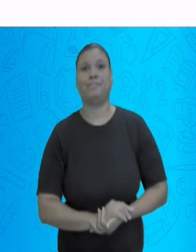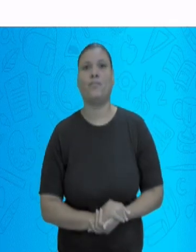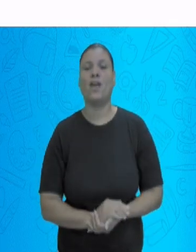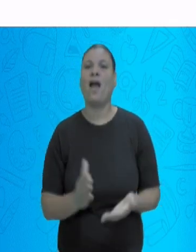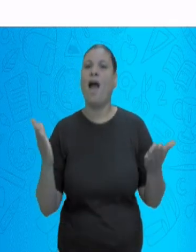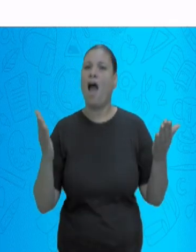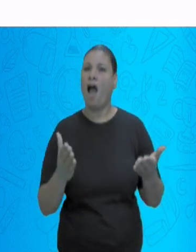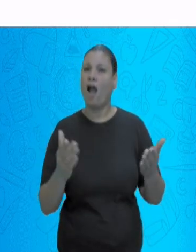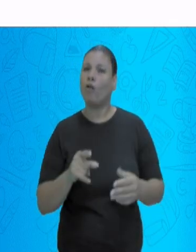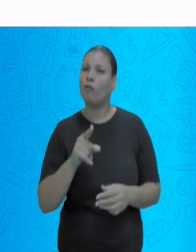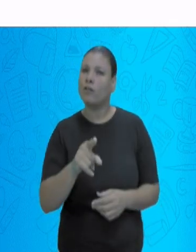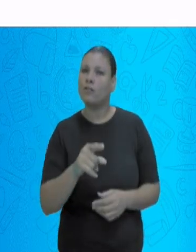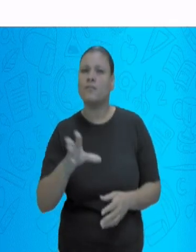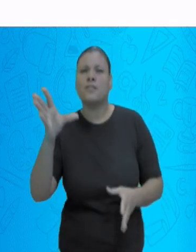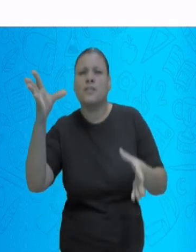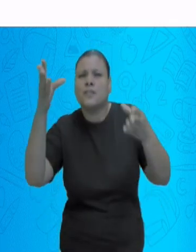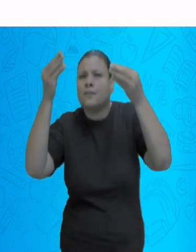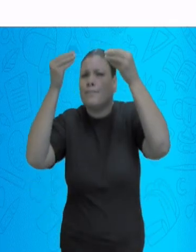Para fixação,